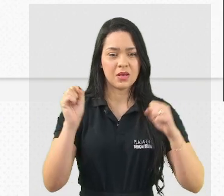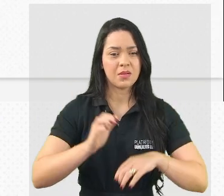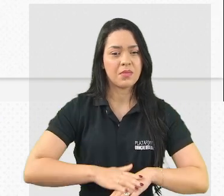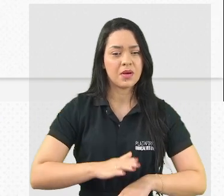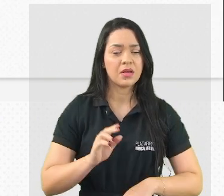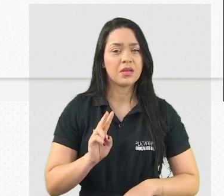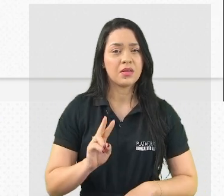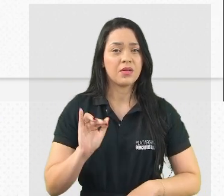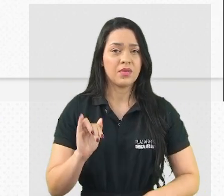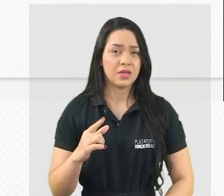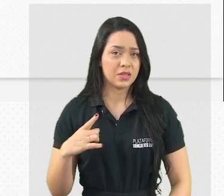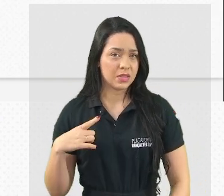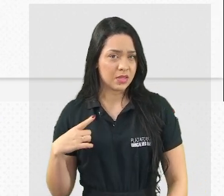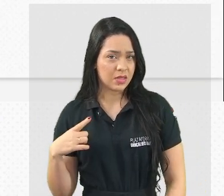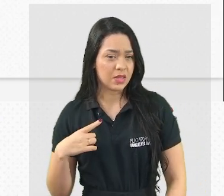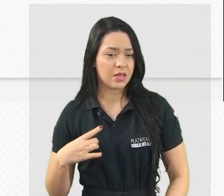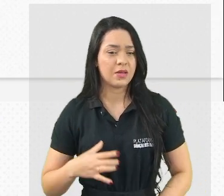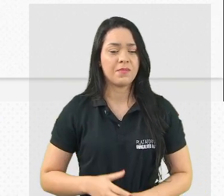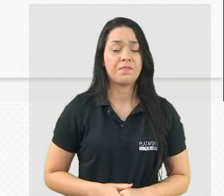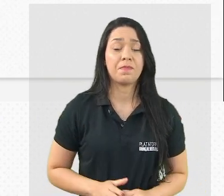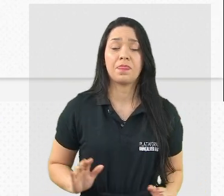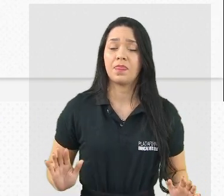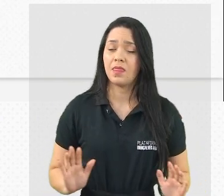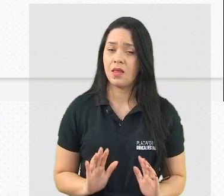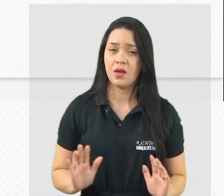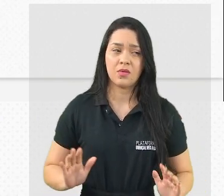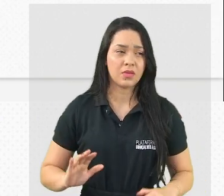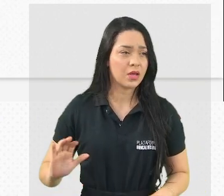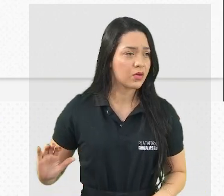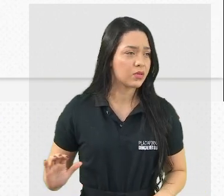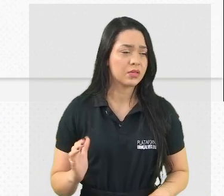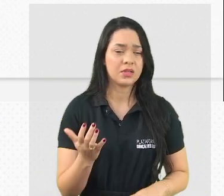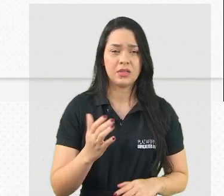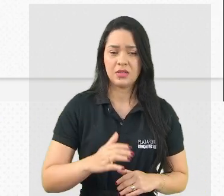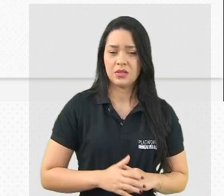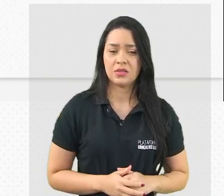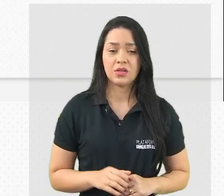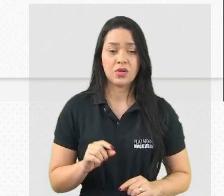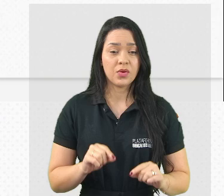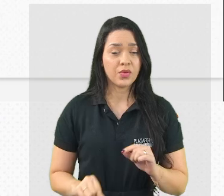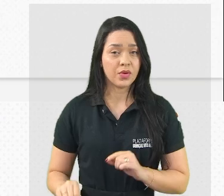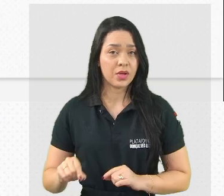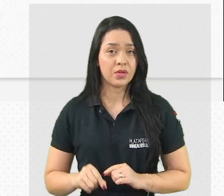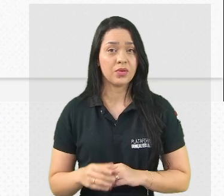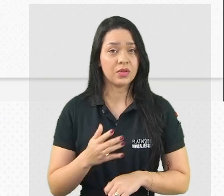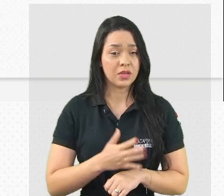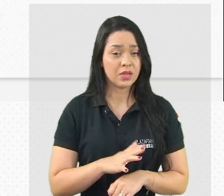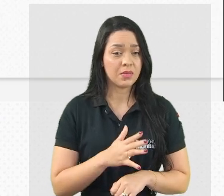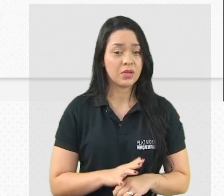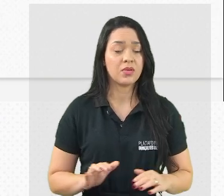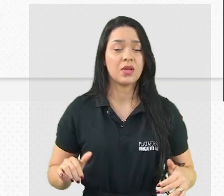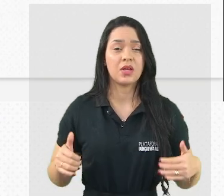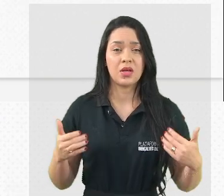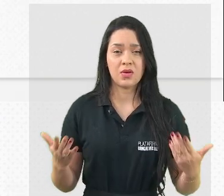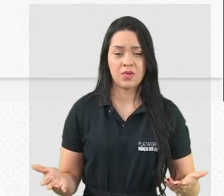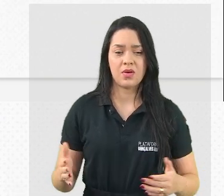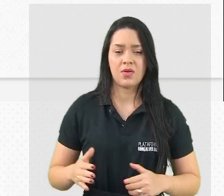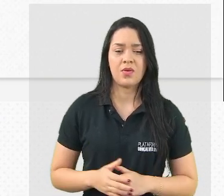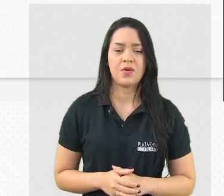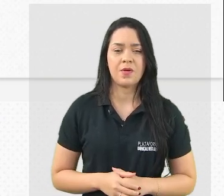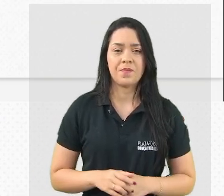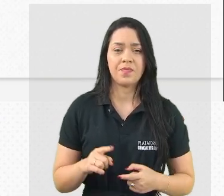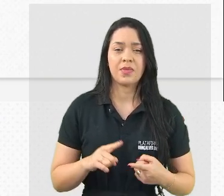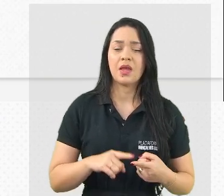massa muscular ele vai ter. E sendo que não acontece assim. O tripé do treinamento esportivo é qual? Falei ainda há